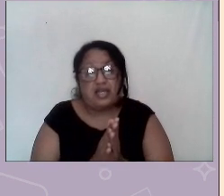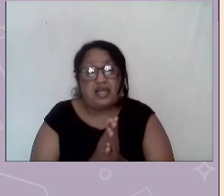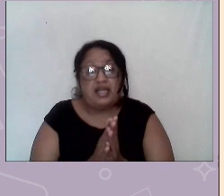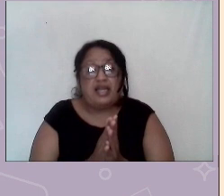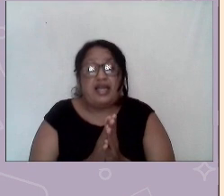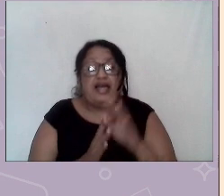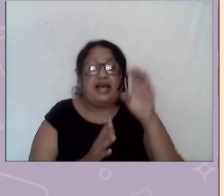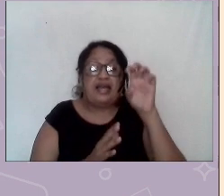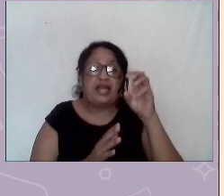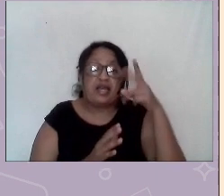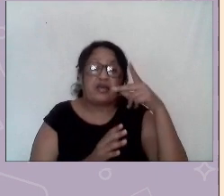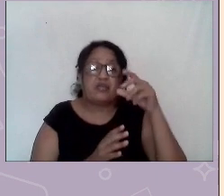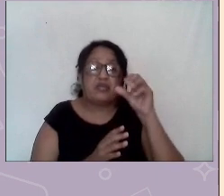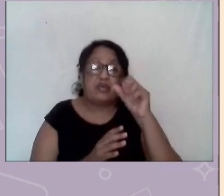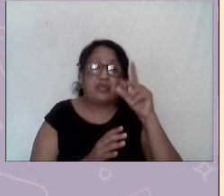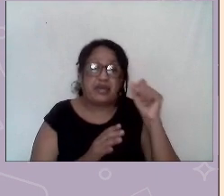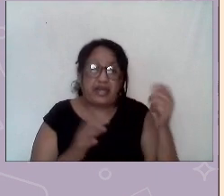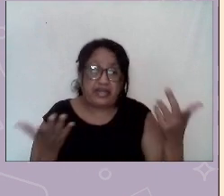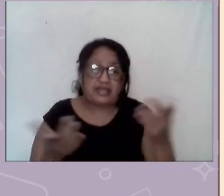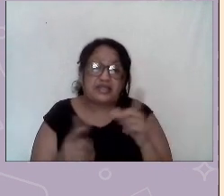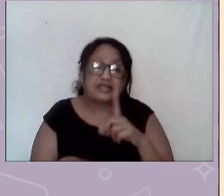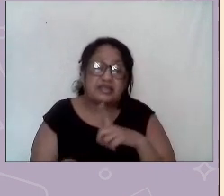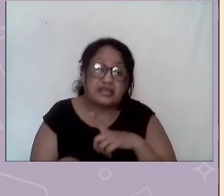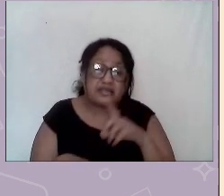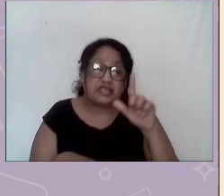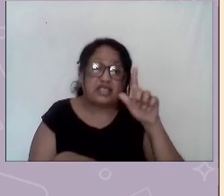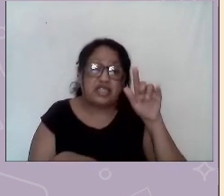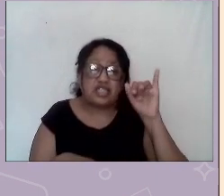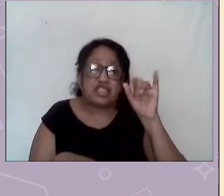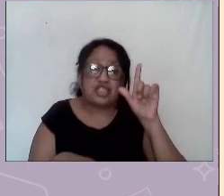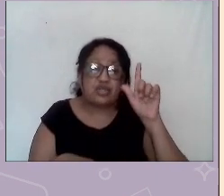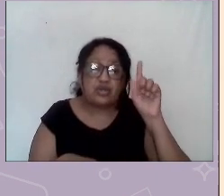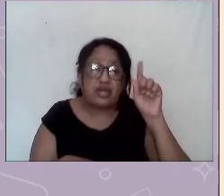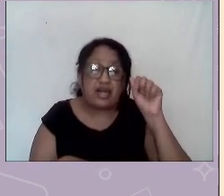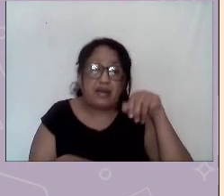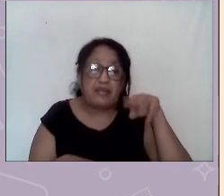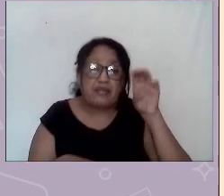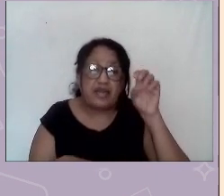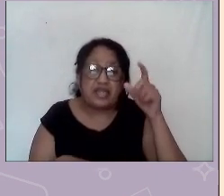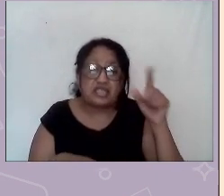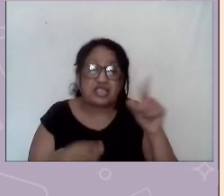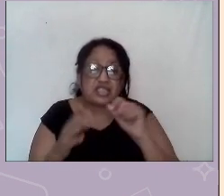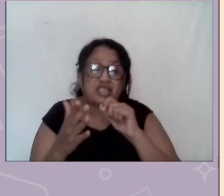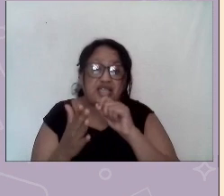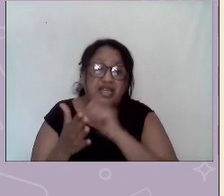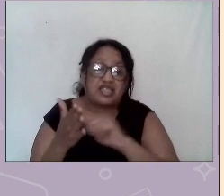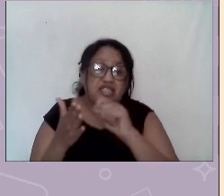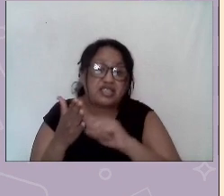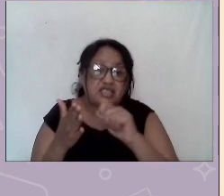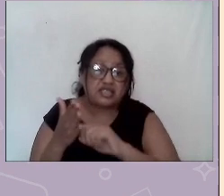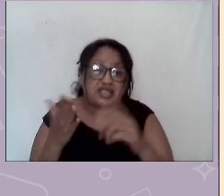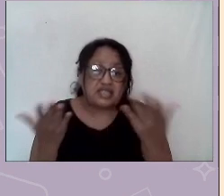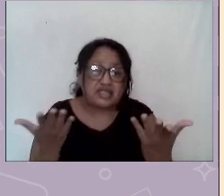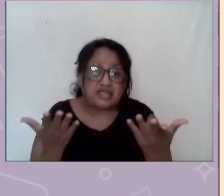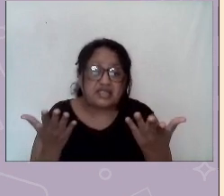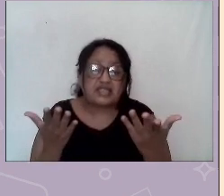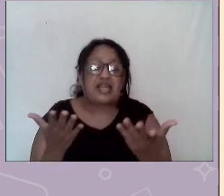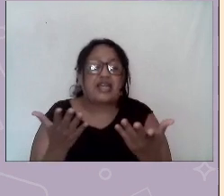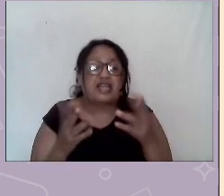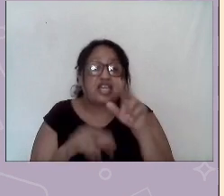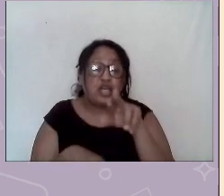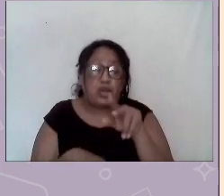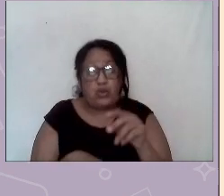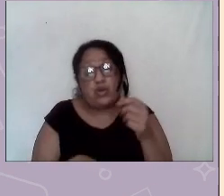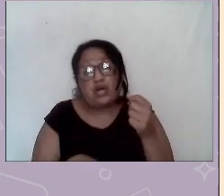é registrada em blocos de argila por meio da escrita cuneiforme quer dizer aquela escrita da Suméria né